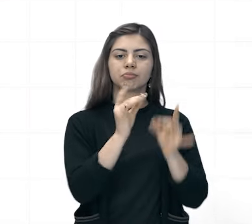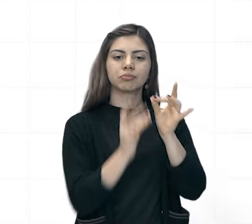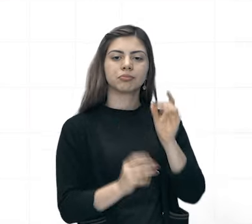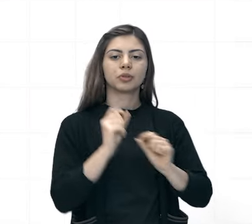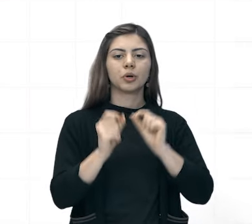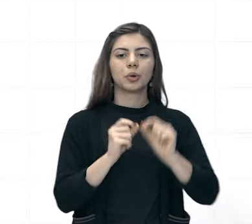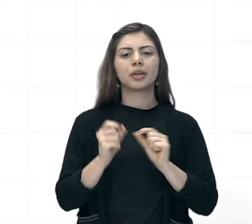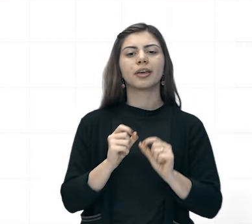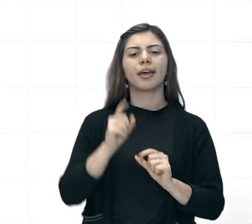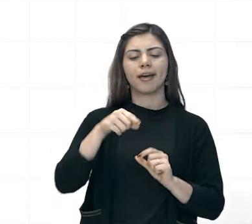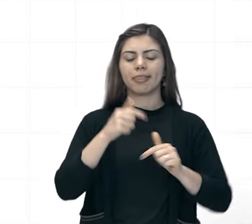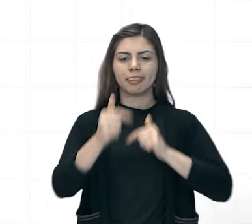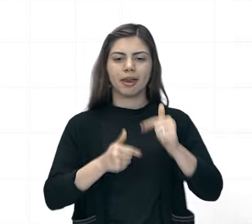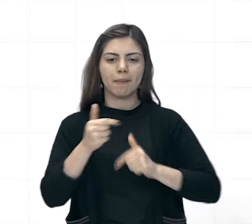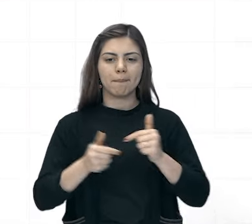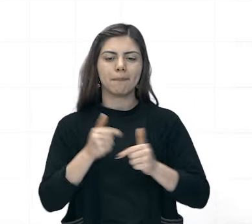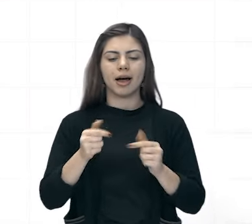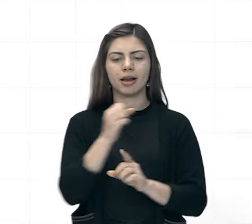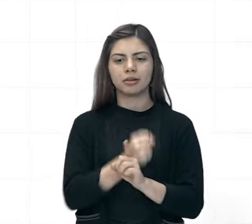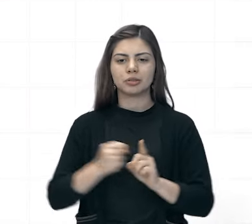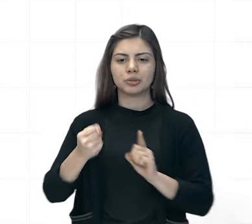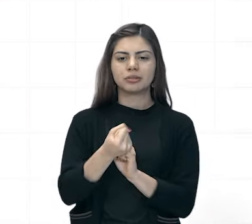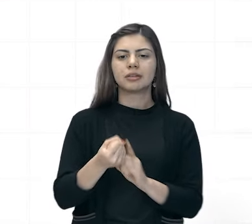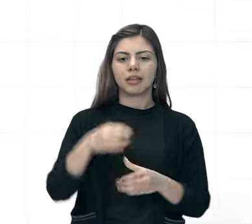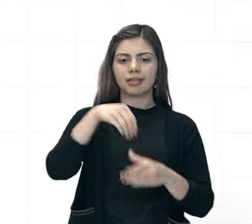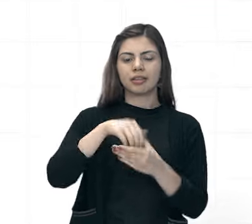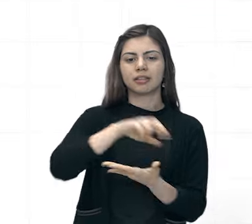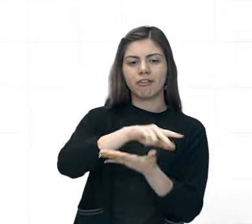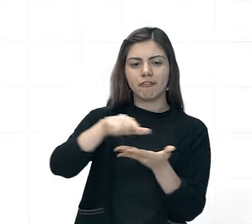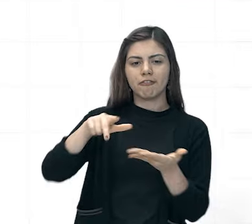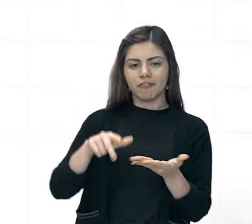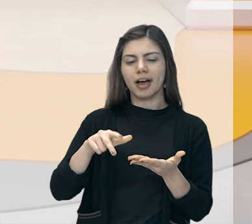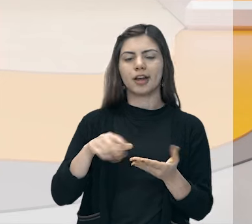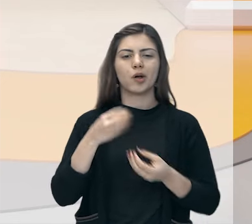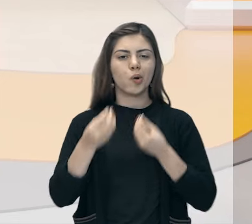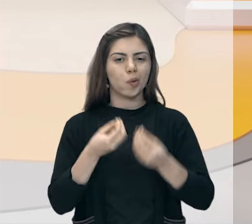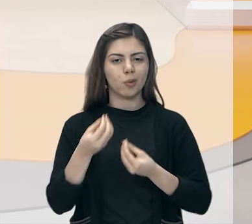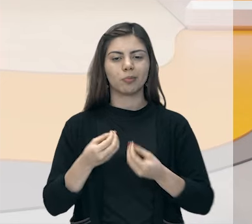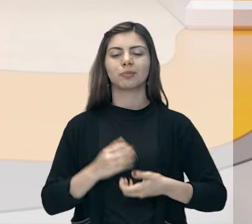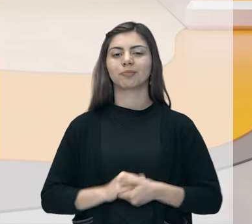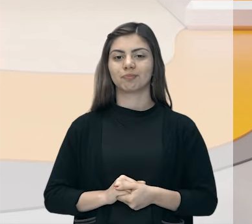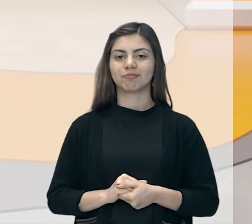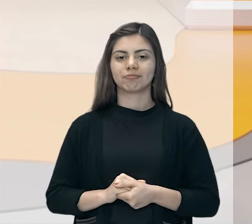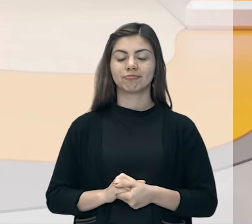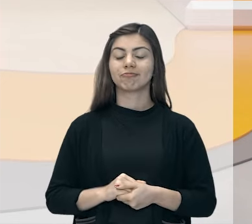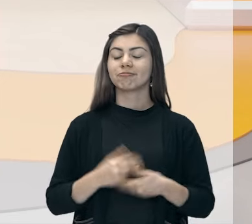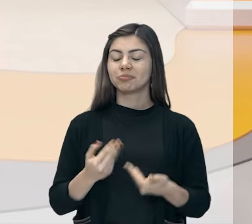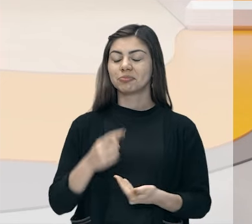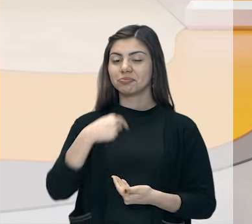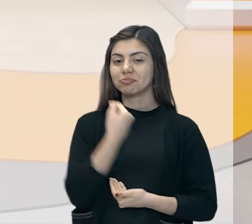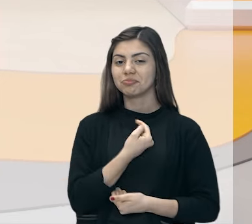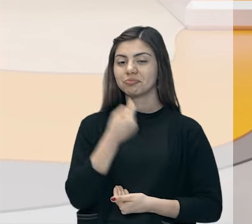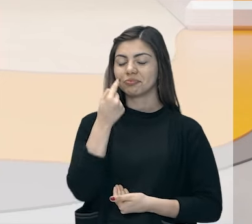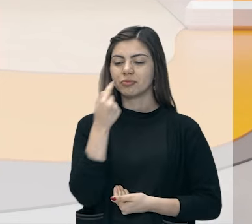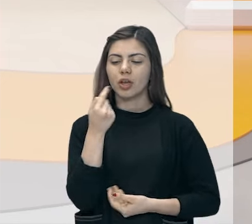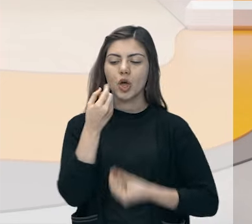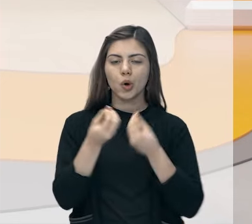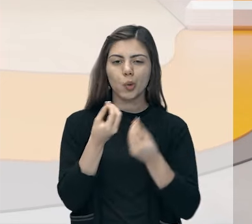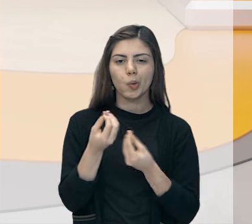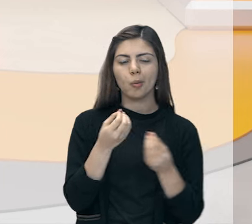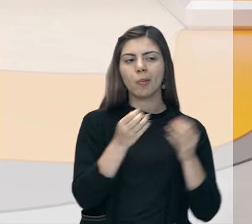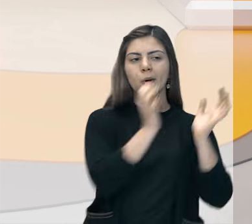no detalhamento, a dinâmica dos trabalhos em várias sociedades. Isso mesmo, a gente vai analisar aí as